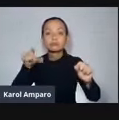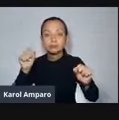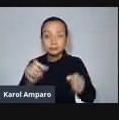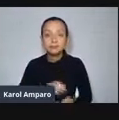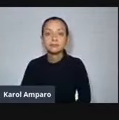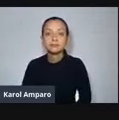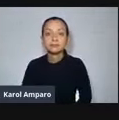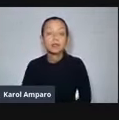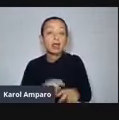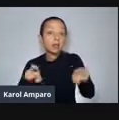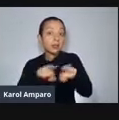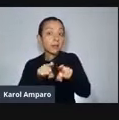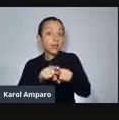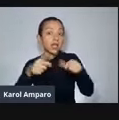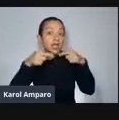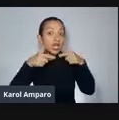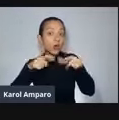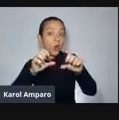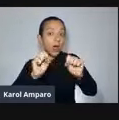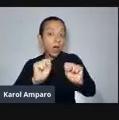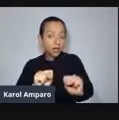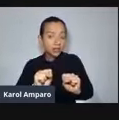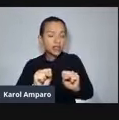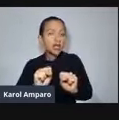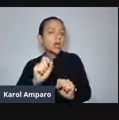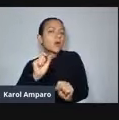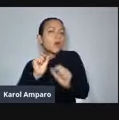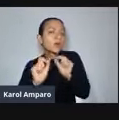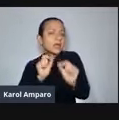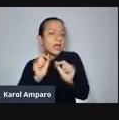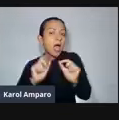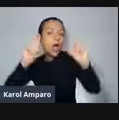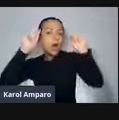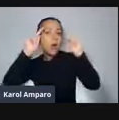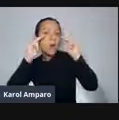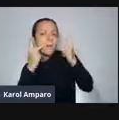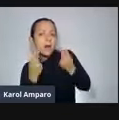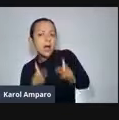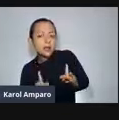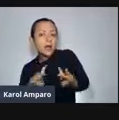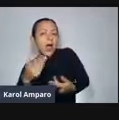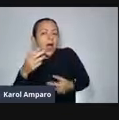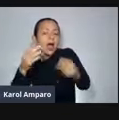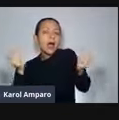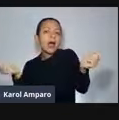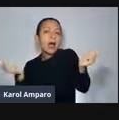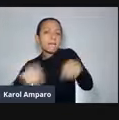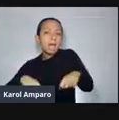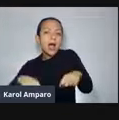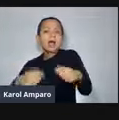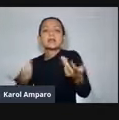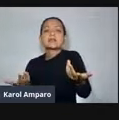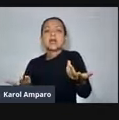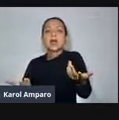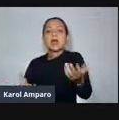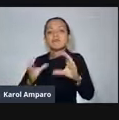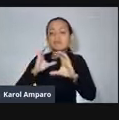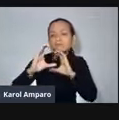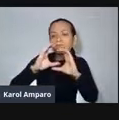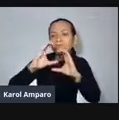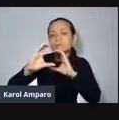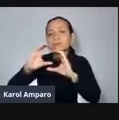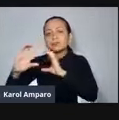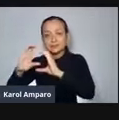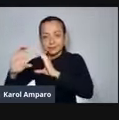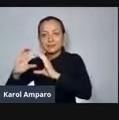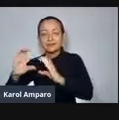Temos a linguagem, que é a capacidade humana para aquisição e utilização de sistemas complexos de